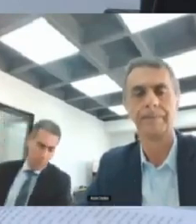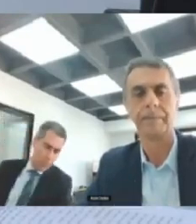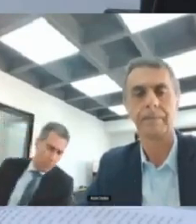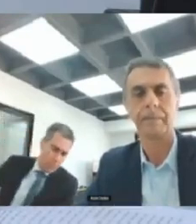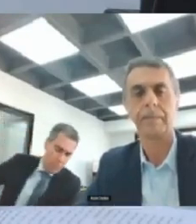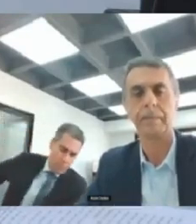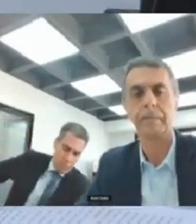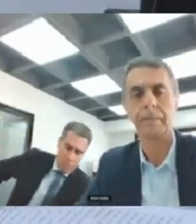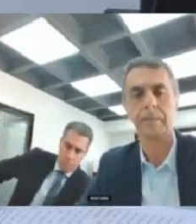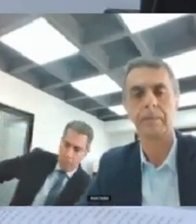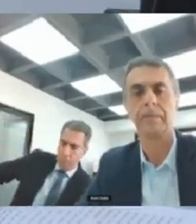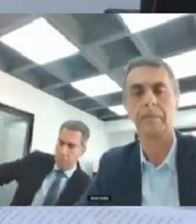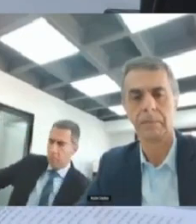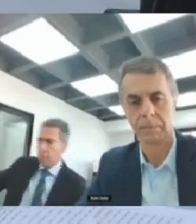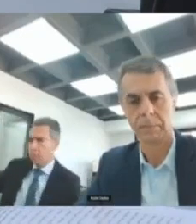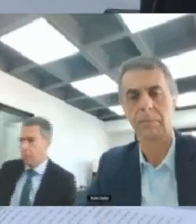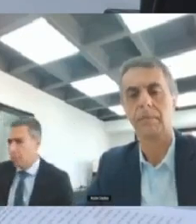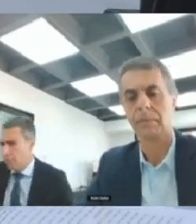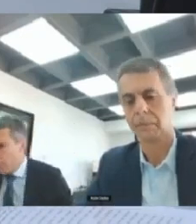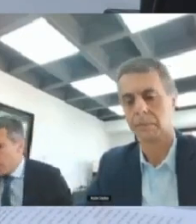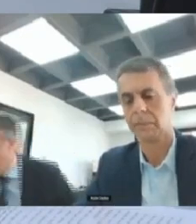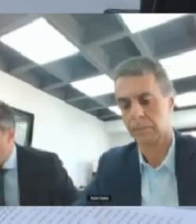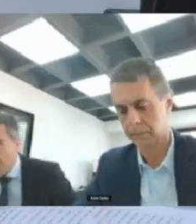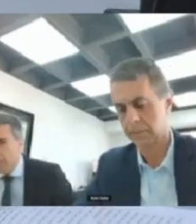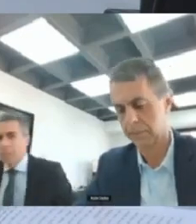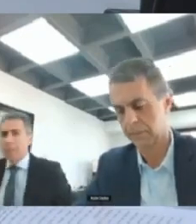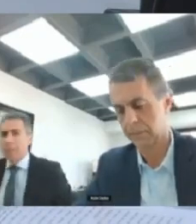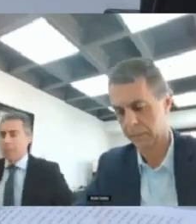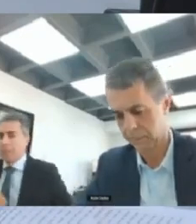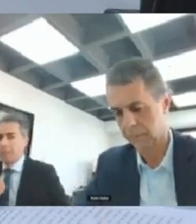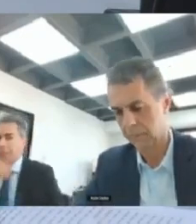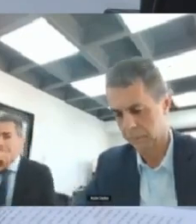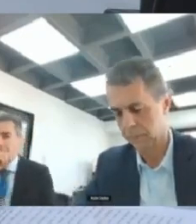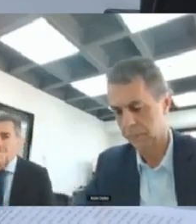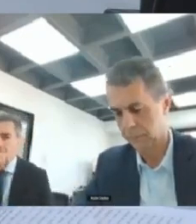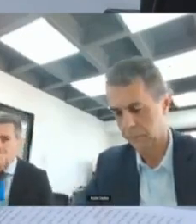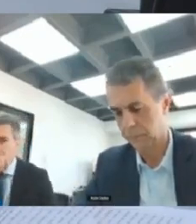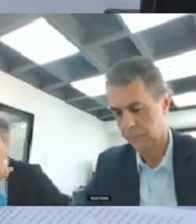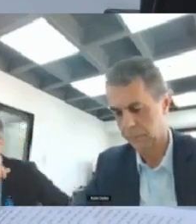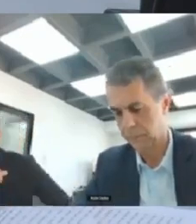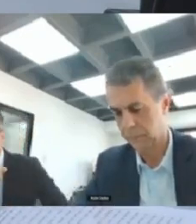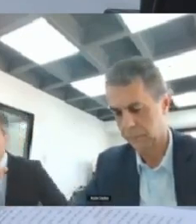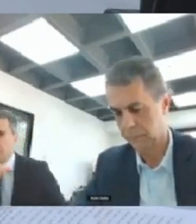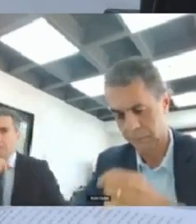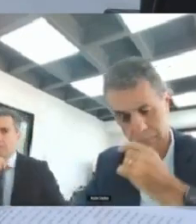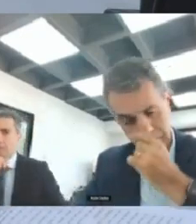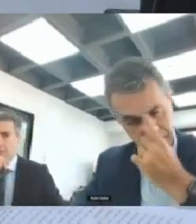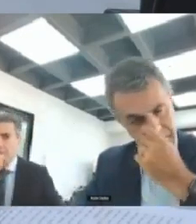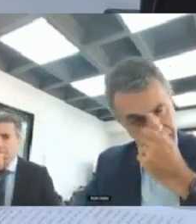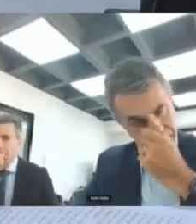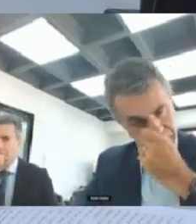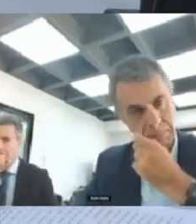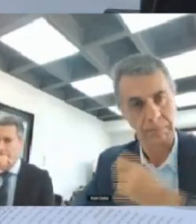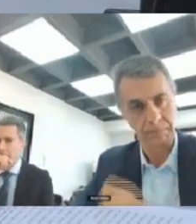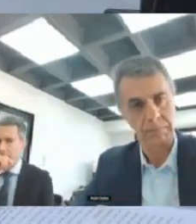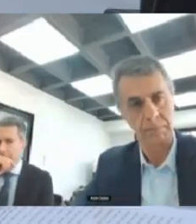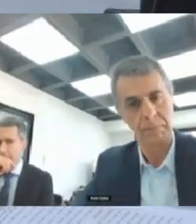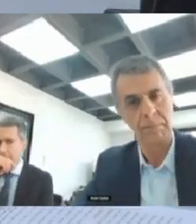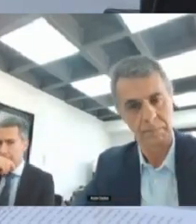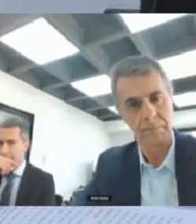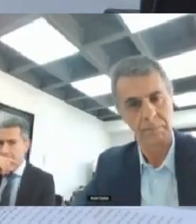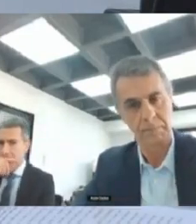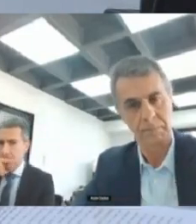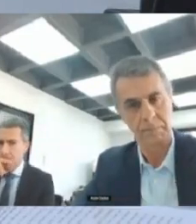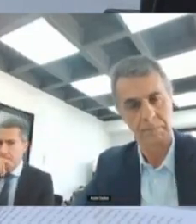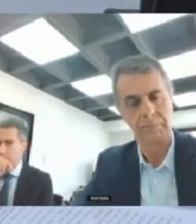sendo descontado através da prestação de serviço. Então, teve essa fala de ambos, em audiência pública e até nessa